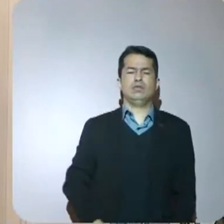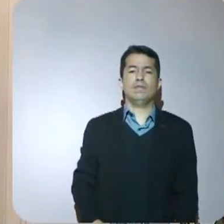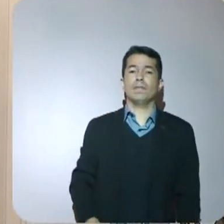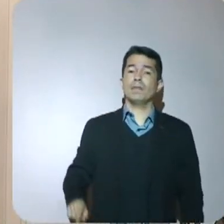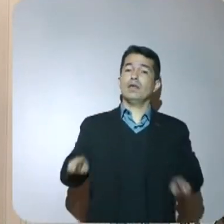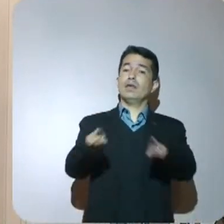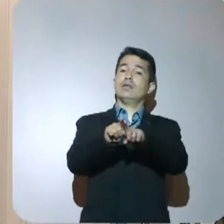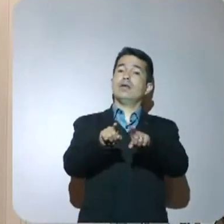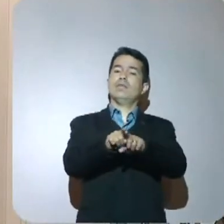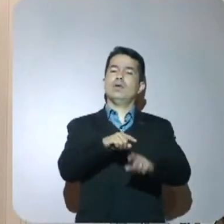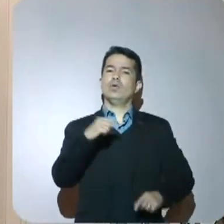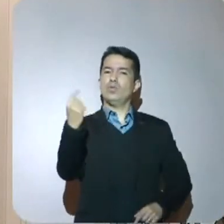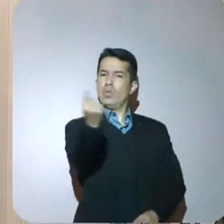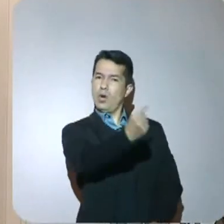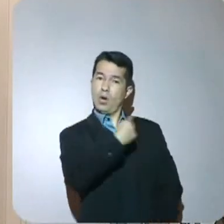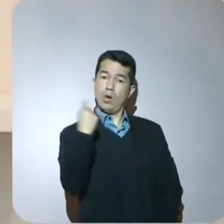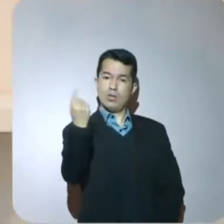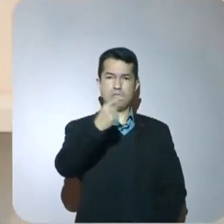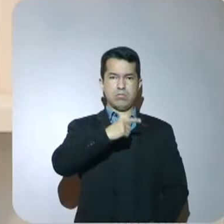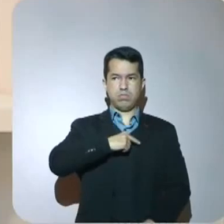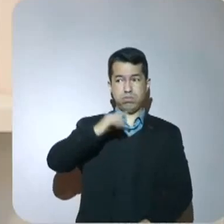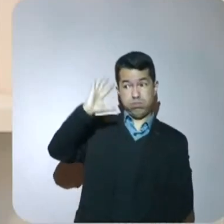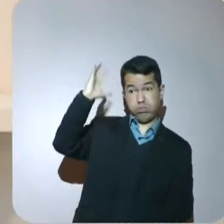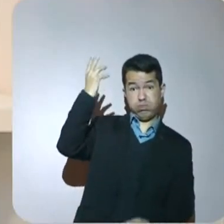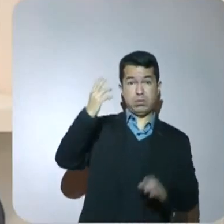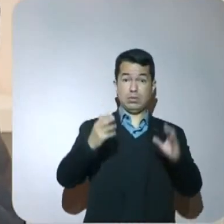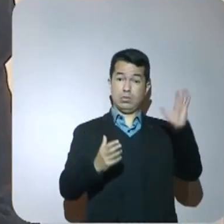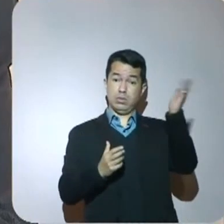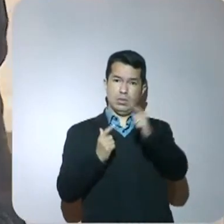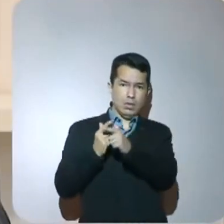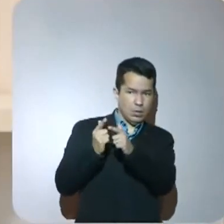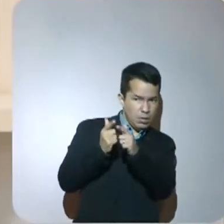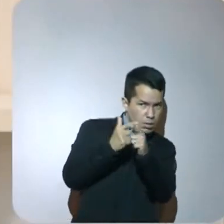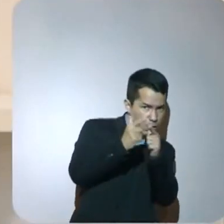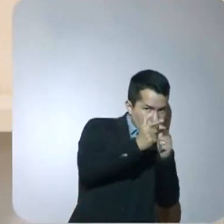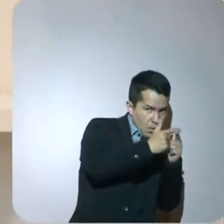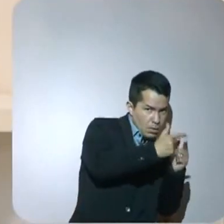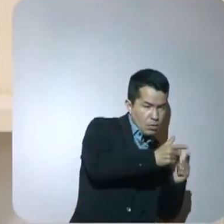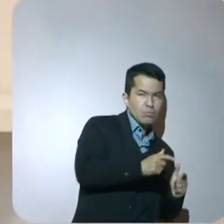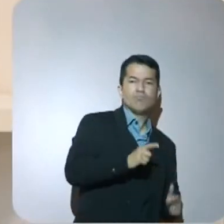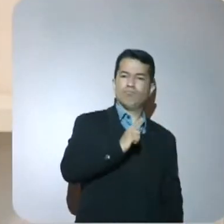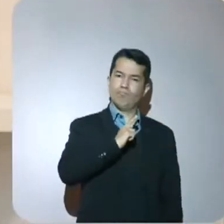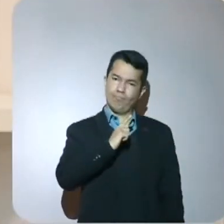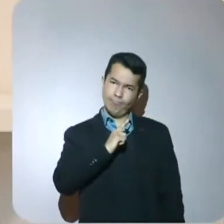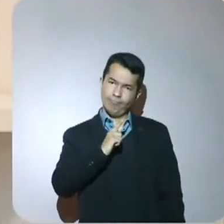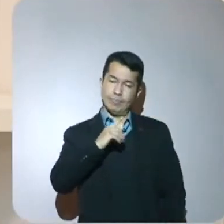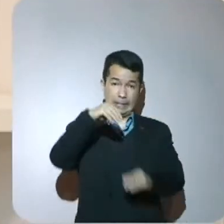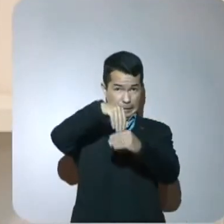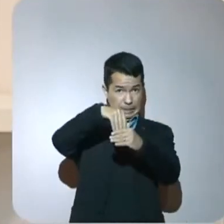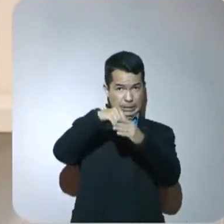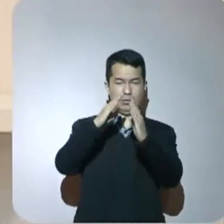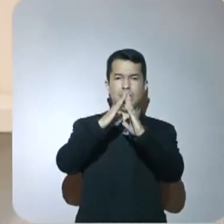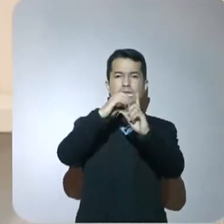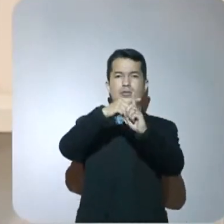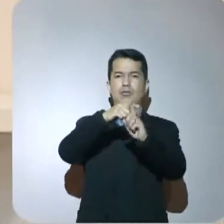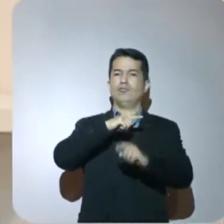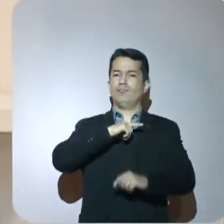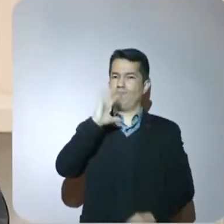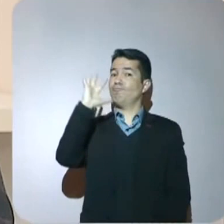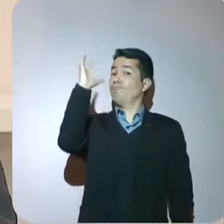são tremendamente sutis. Por exemplo, é interessante porque pessoas que já tiveram um encontro com